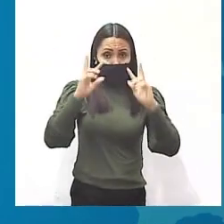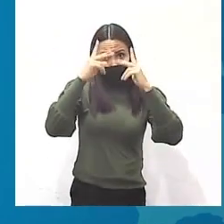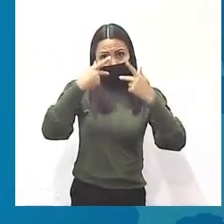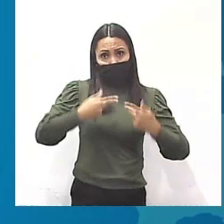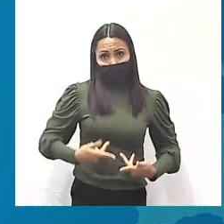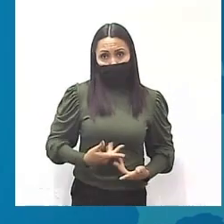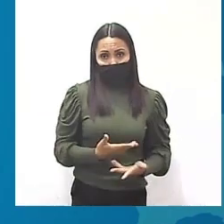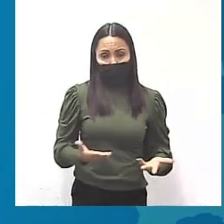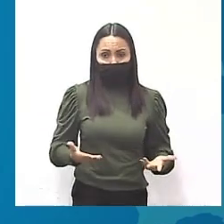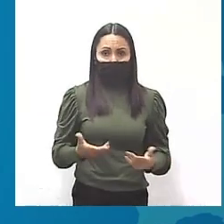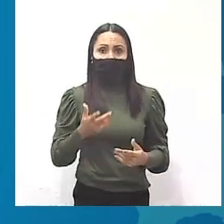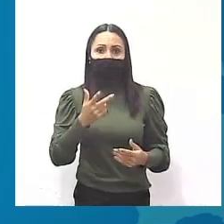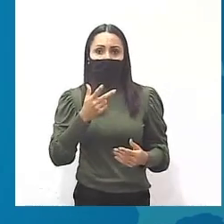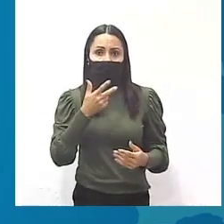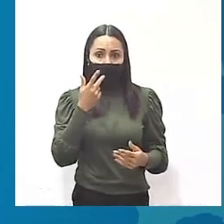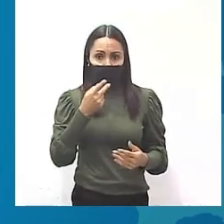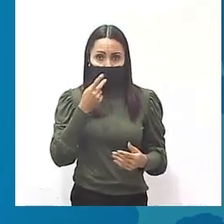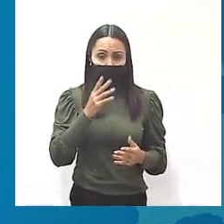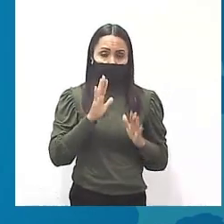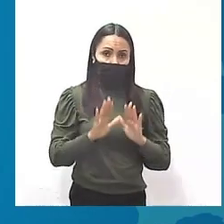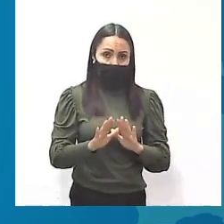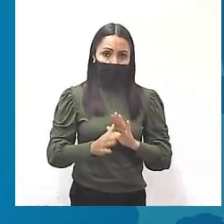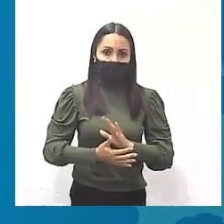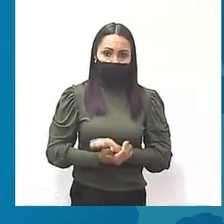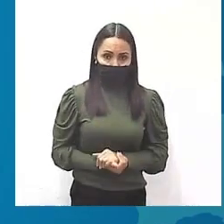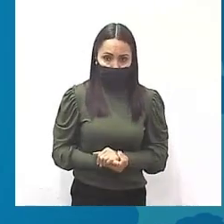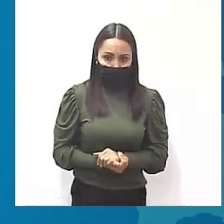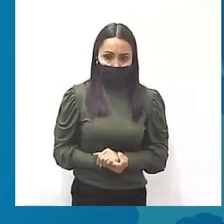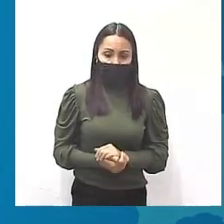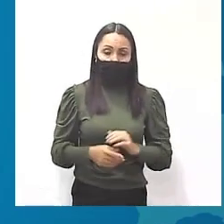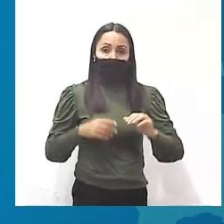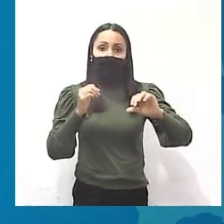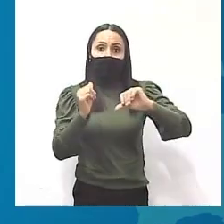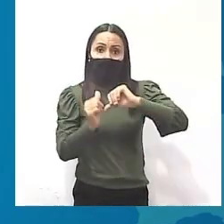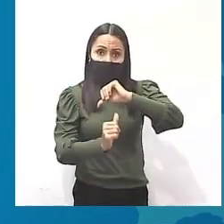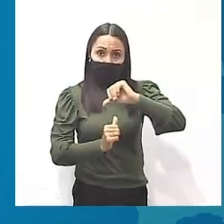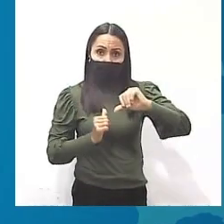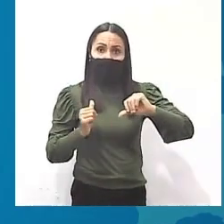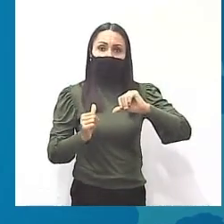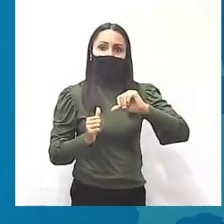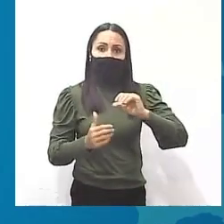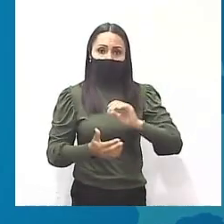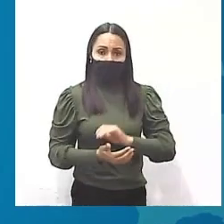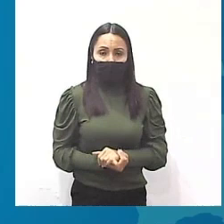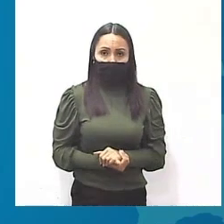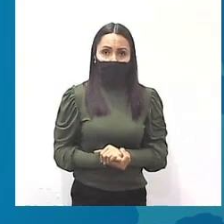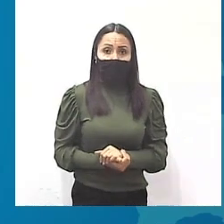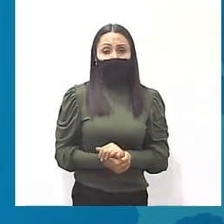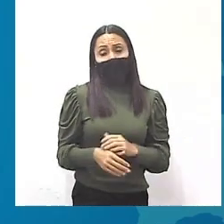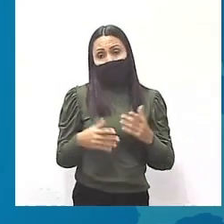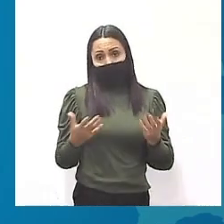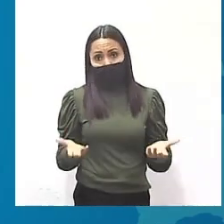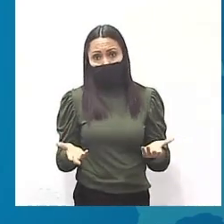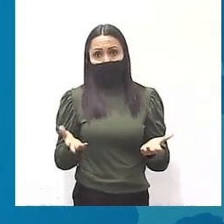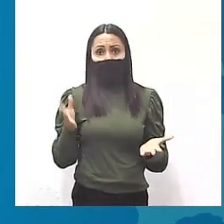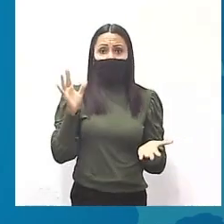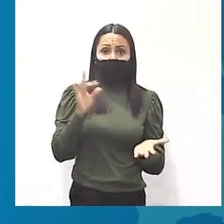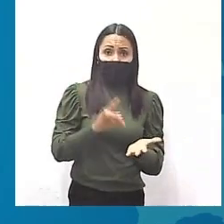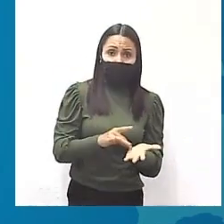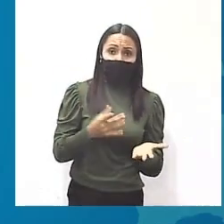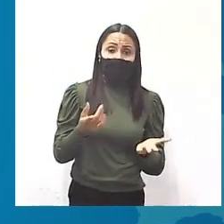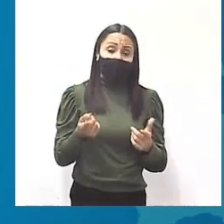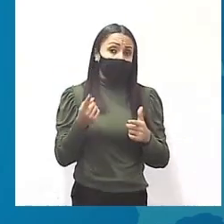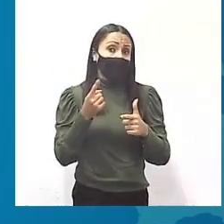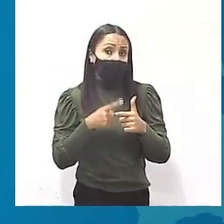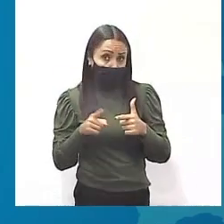humanidade. Quando eu falo isso daí, eu estou dizendo o seguinte, pessoal, as mudanças climáticas, eles são, na verdade, um